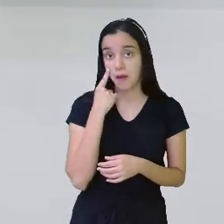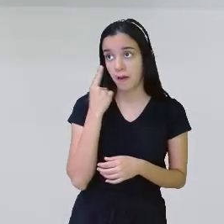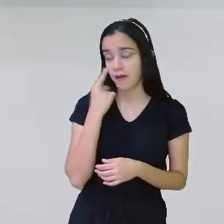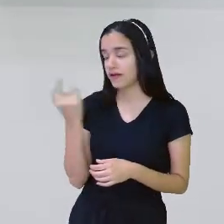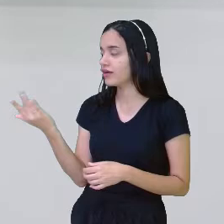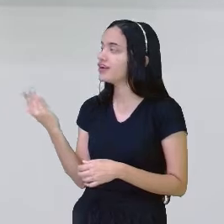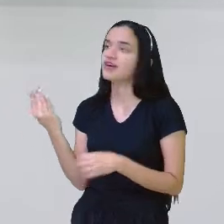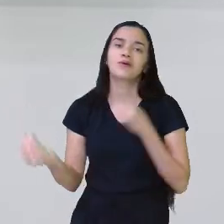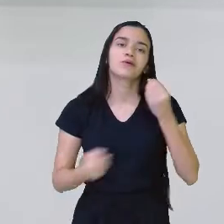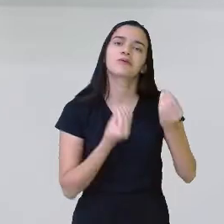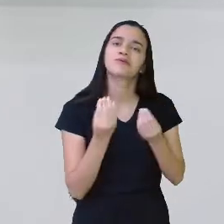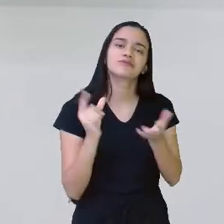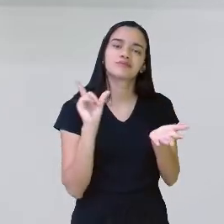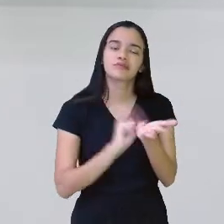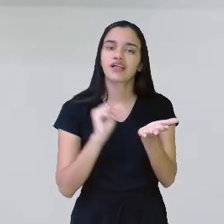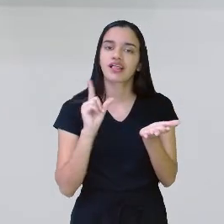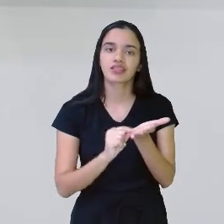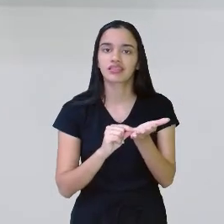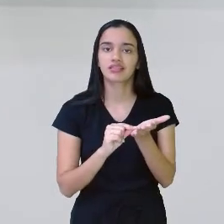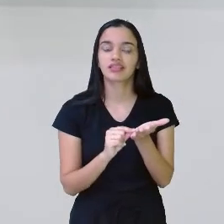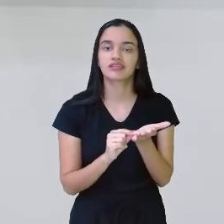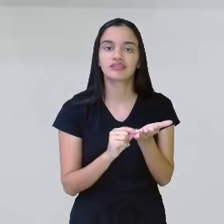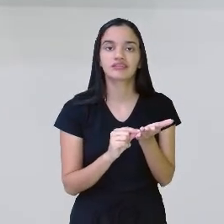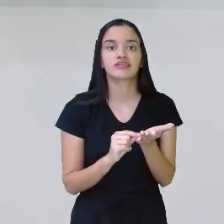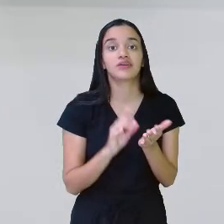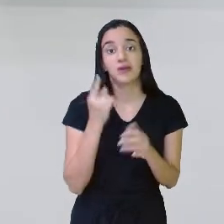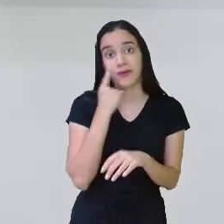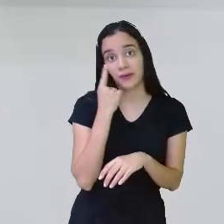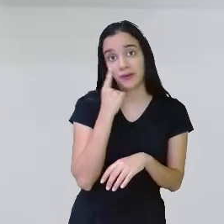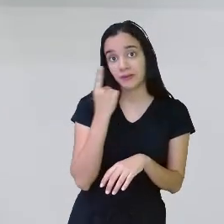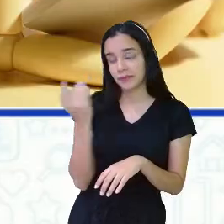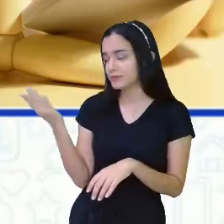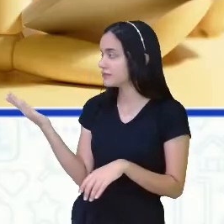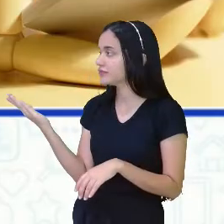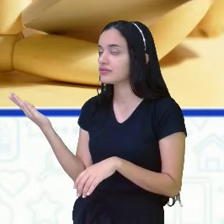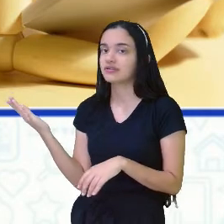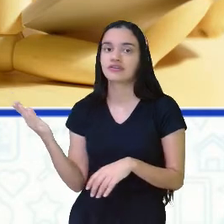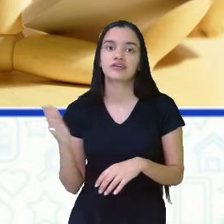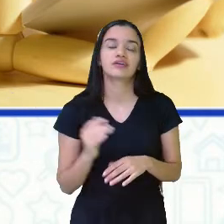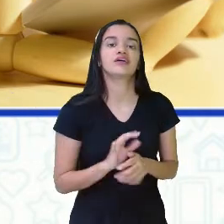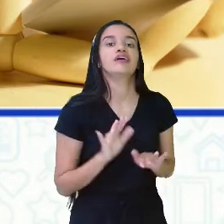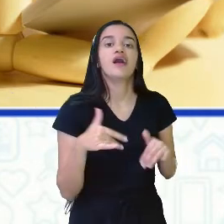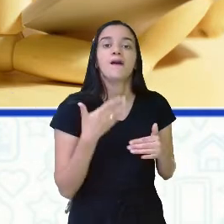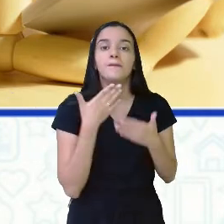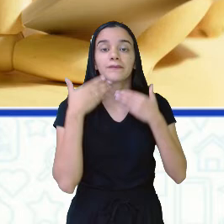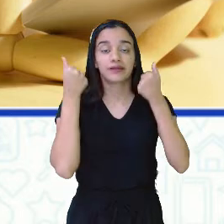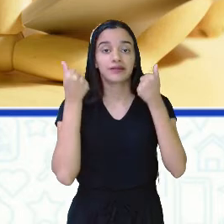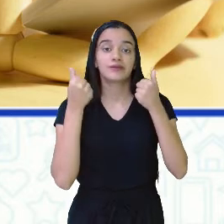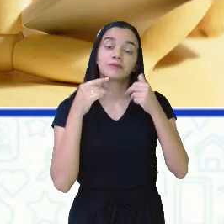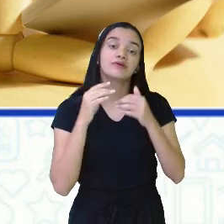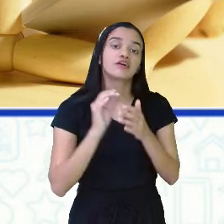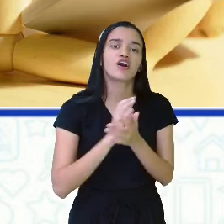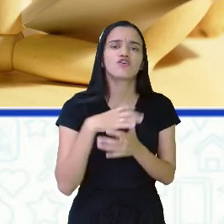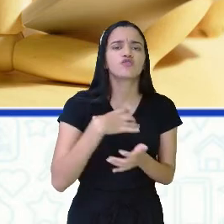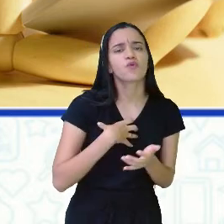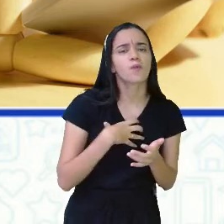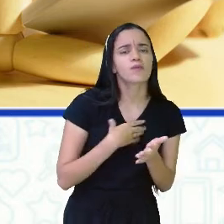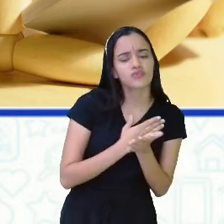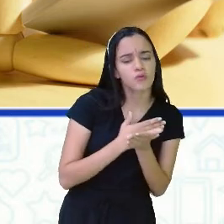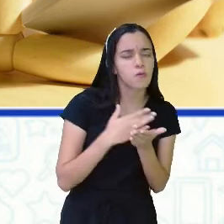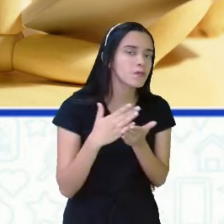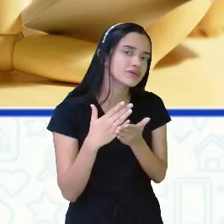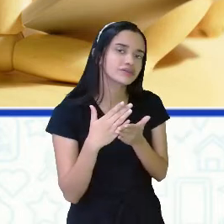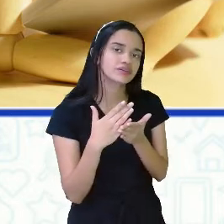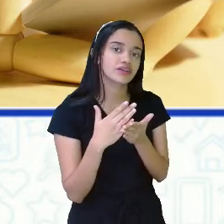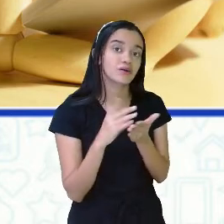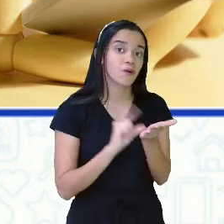Como começar um artigo de opinião? Veja, a melhor maneira de começar um artigo de opinião